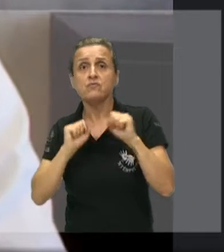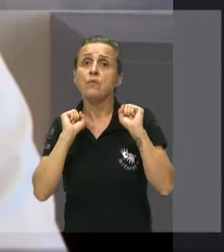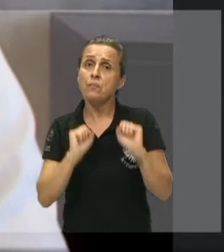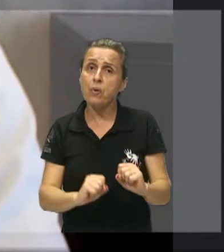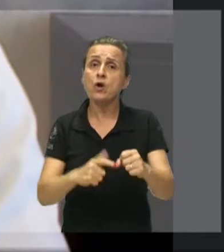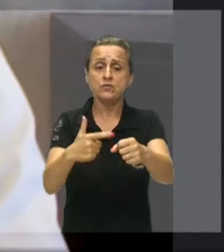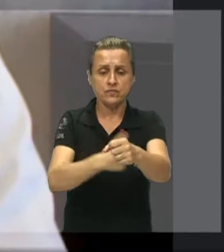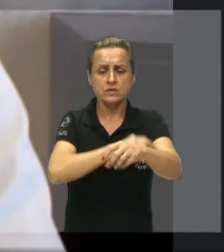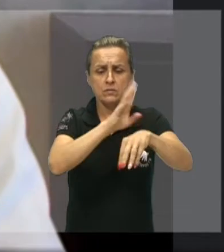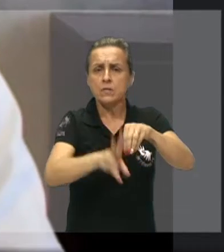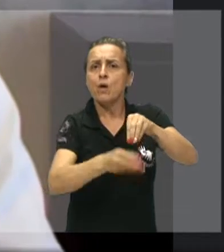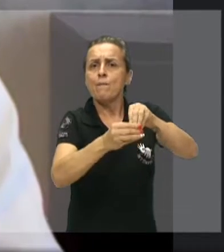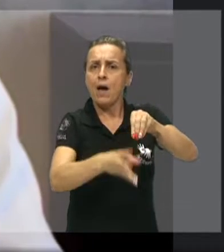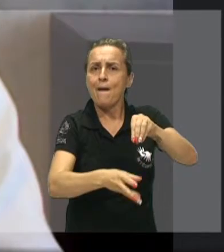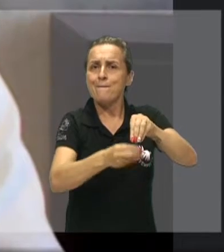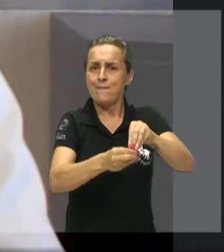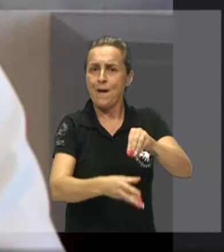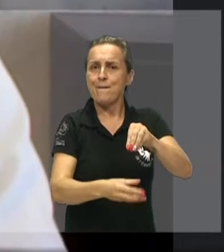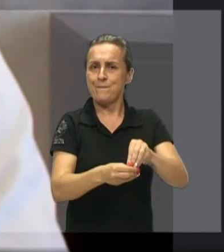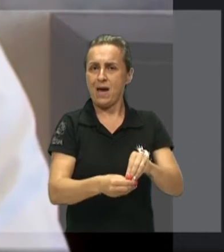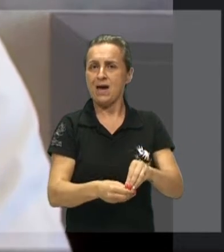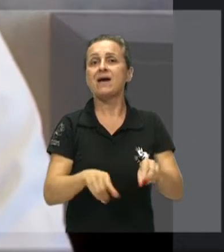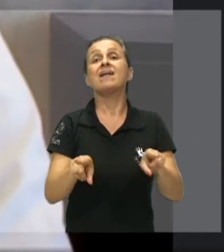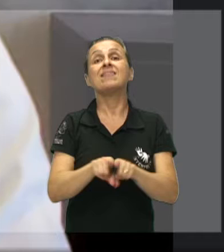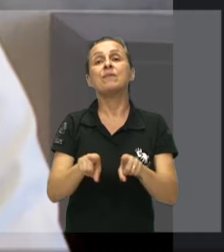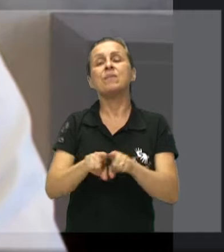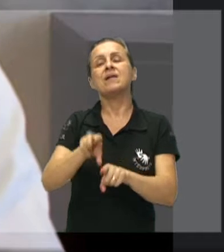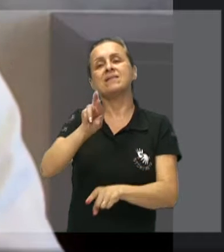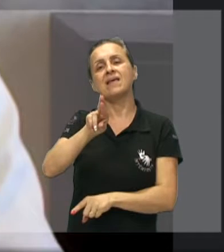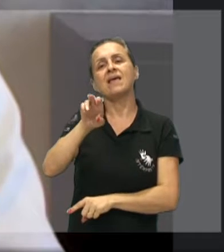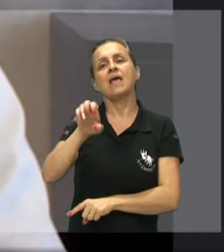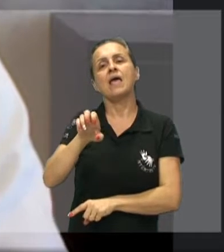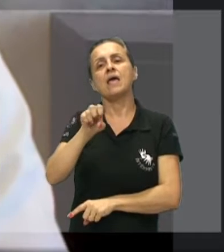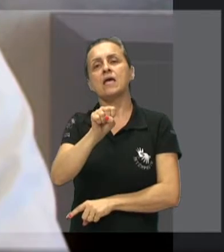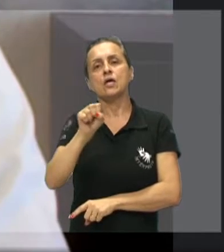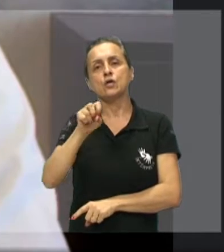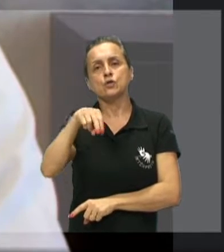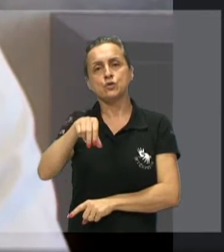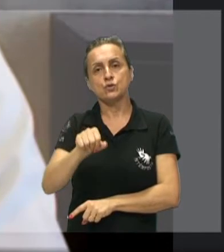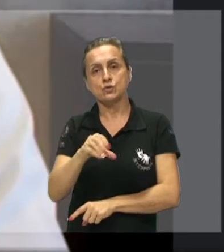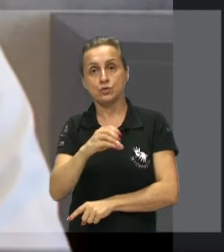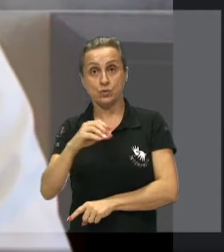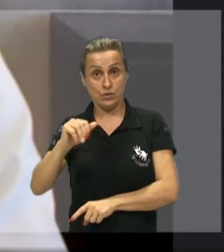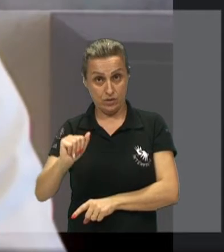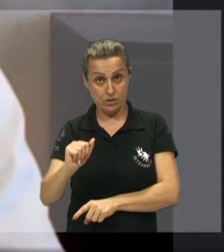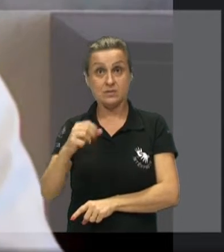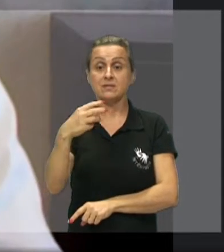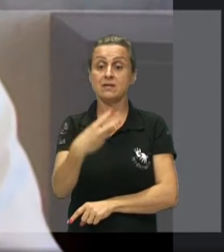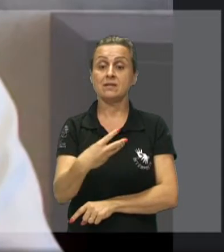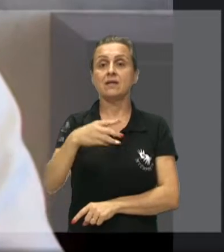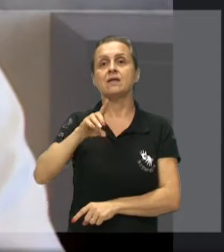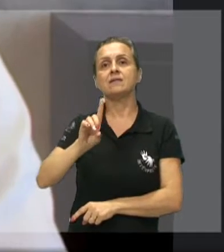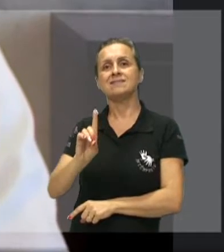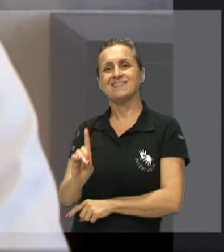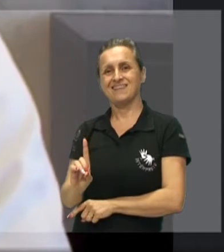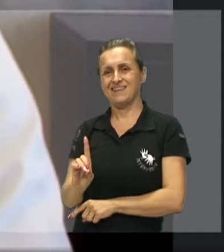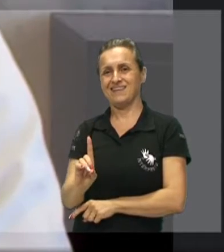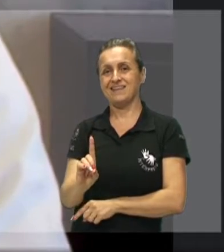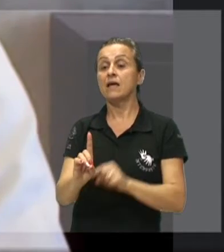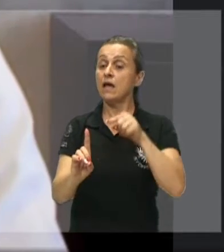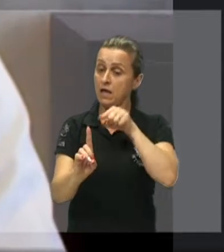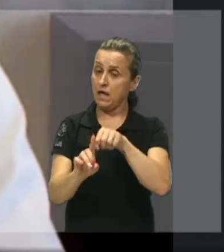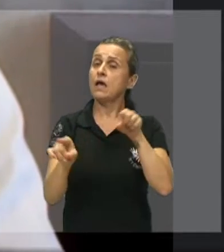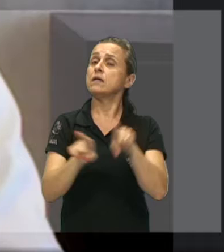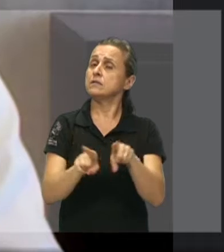a ressonância magnética 3D, 3 Teslas, na verdade. É uma ressonância magnética que não precisa ser, na verdade,